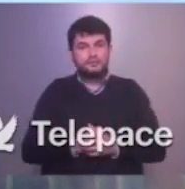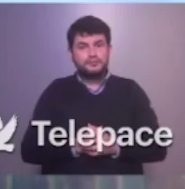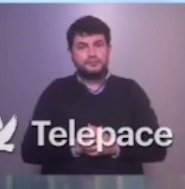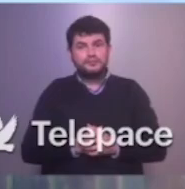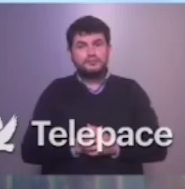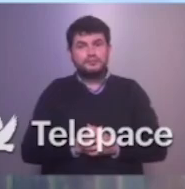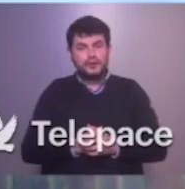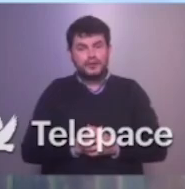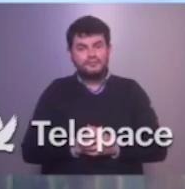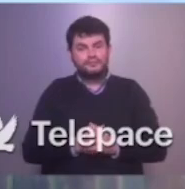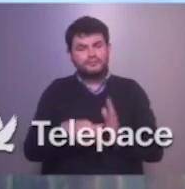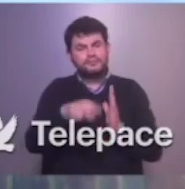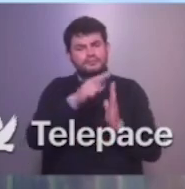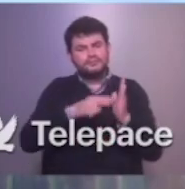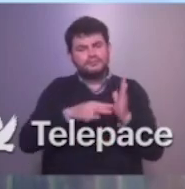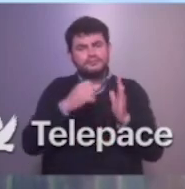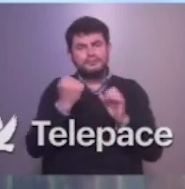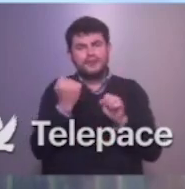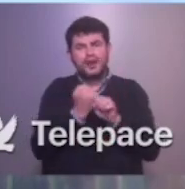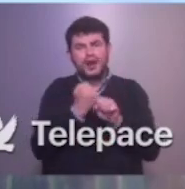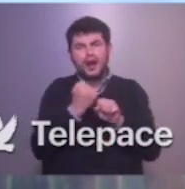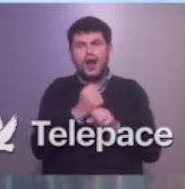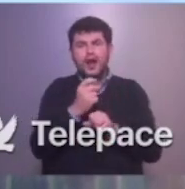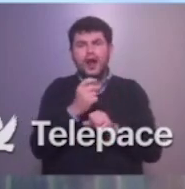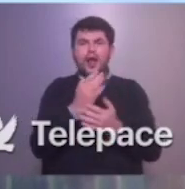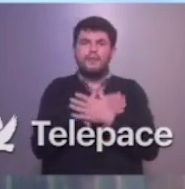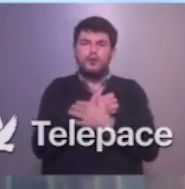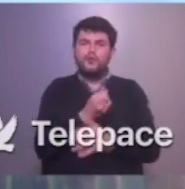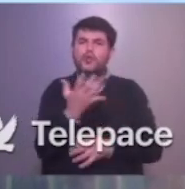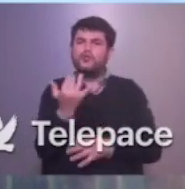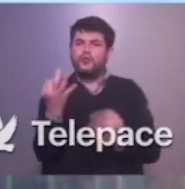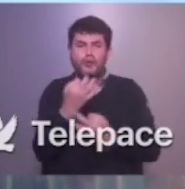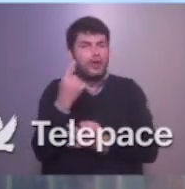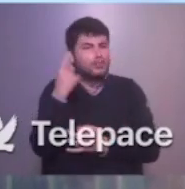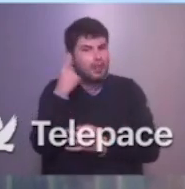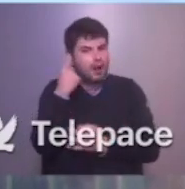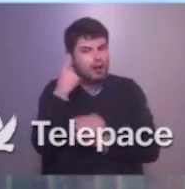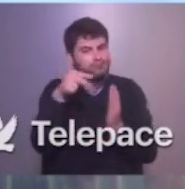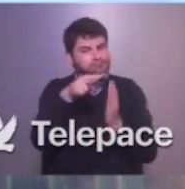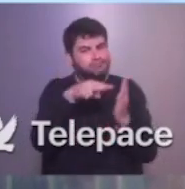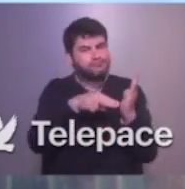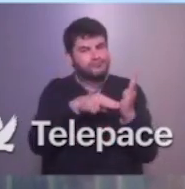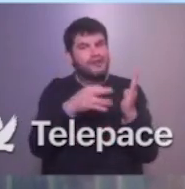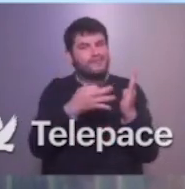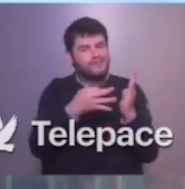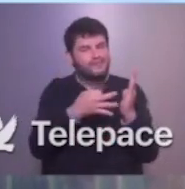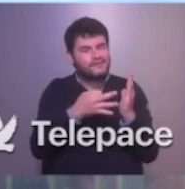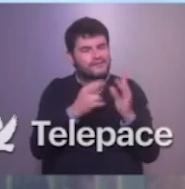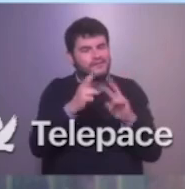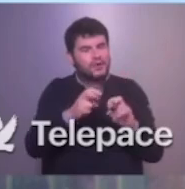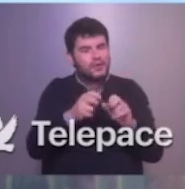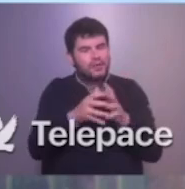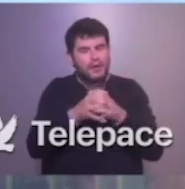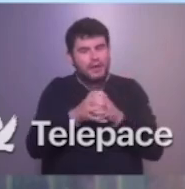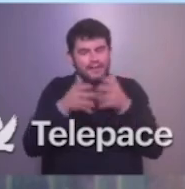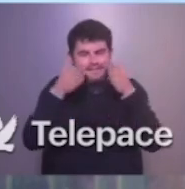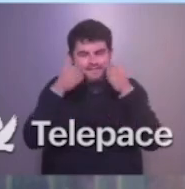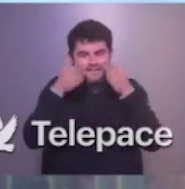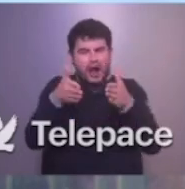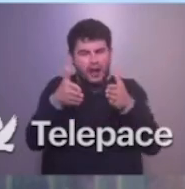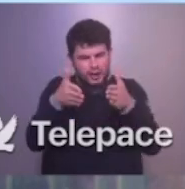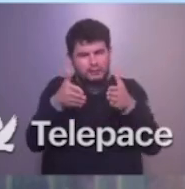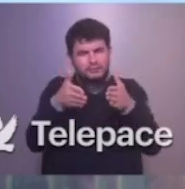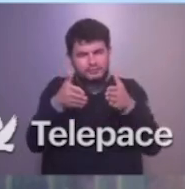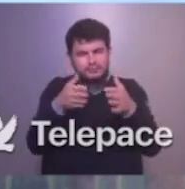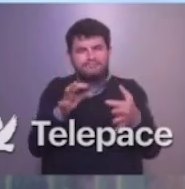a partir da leitura dos Atos dos Apóstolos que nós acabamos de escutar, descobrimos Como a oração intensa,